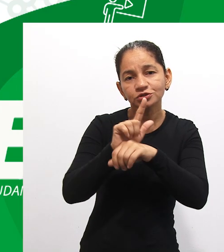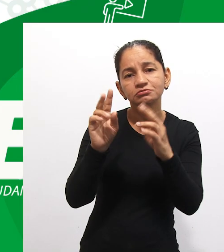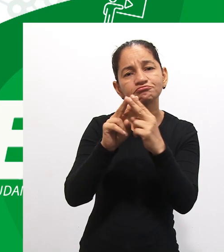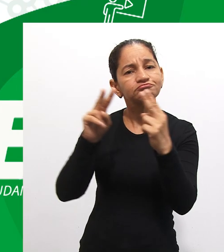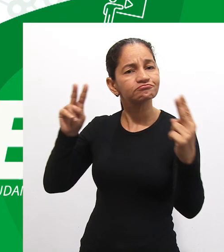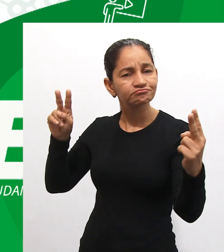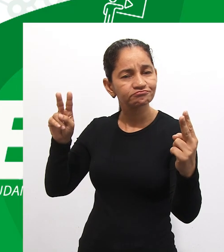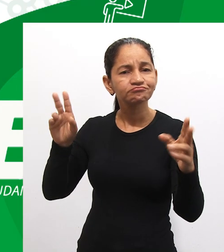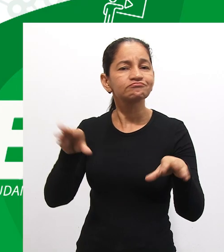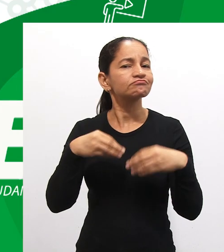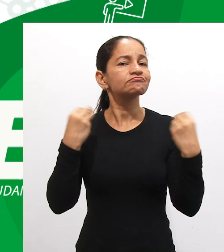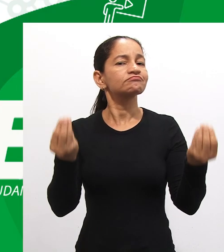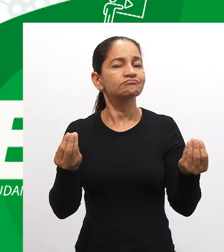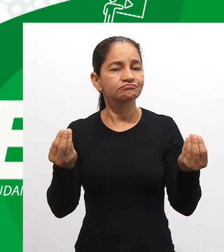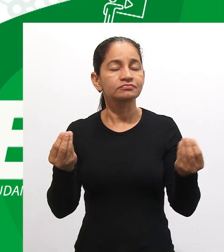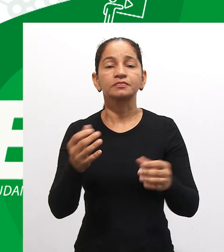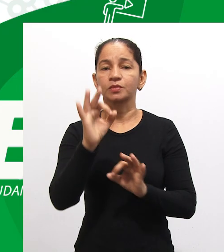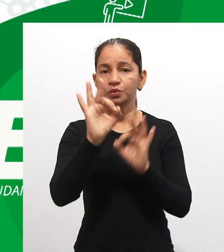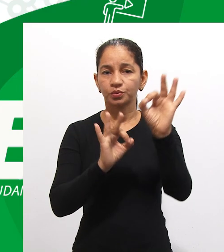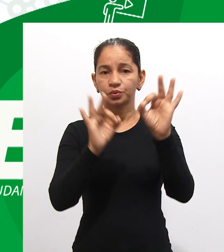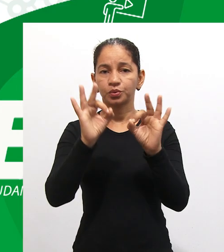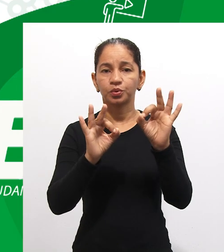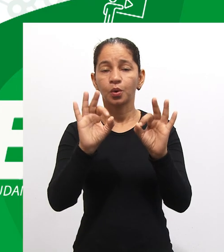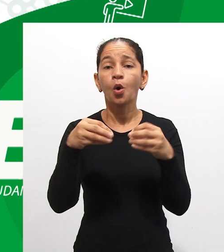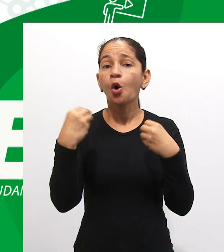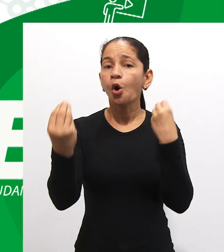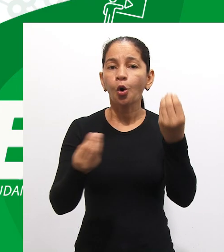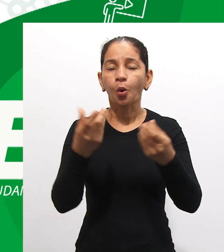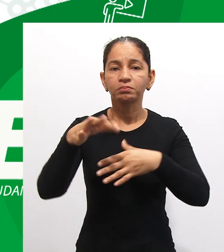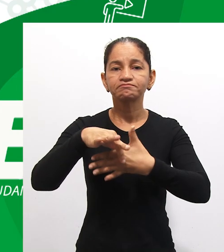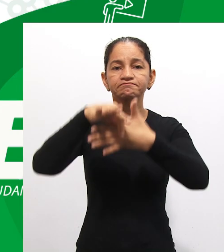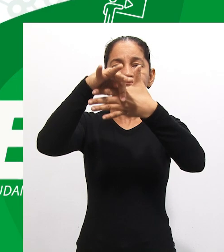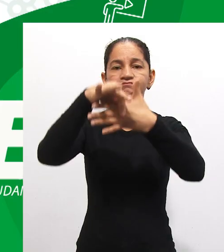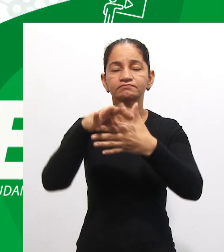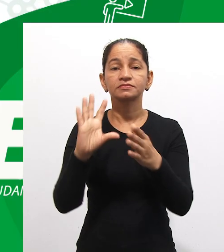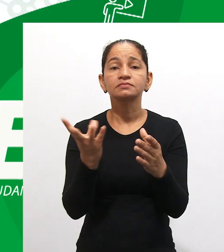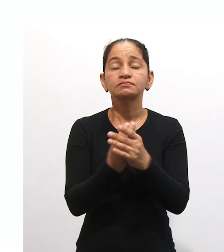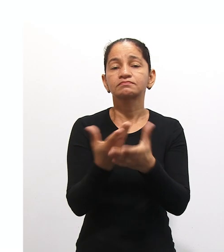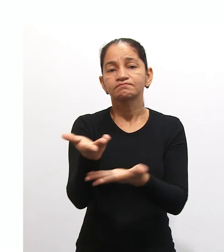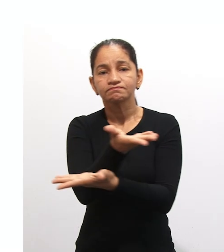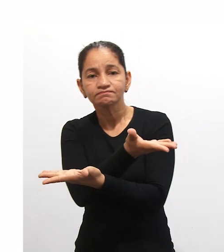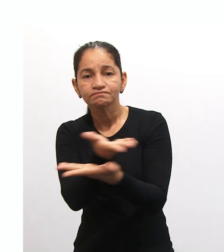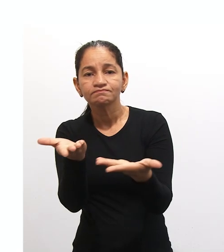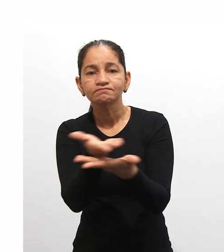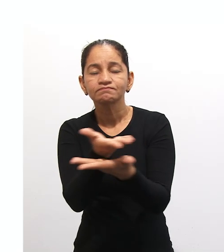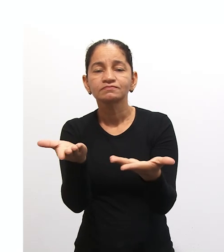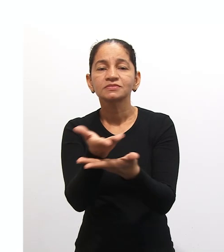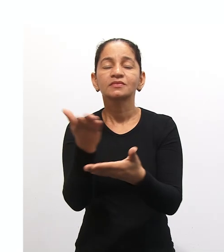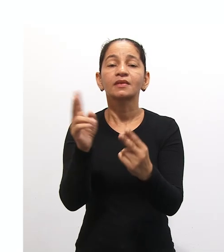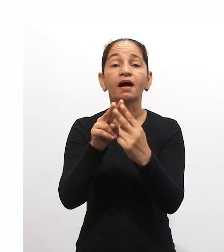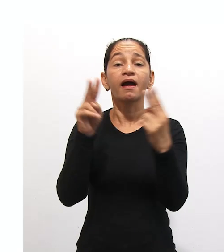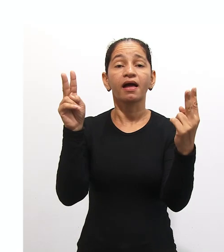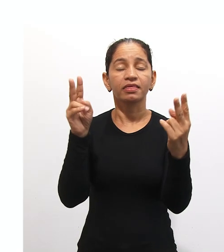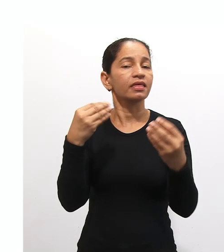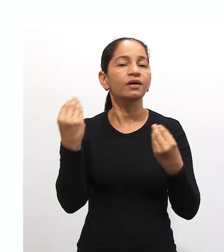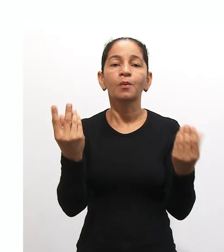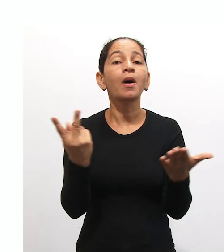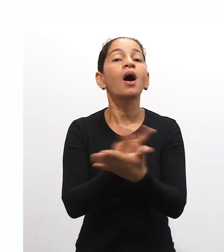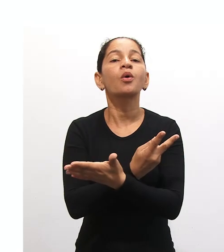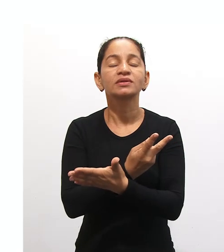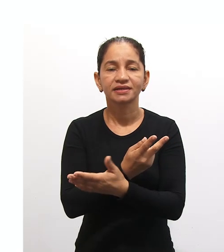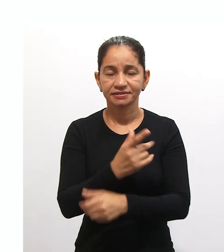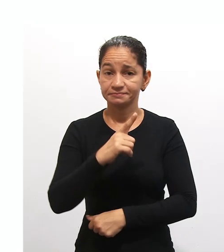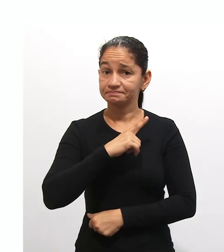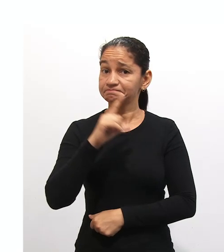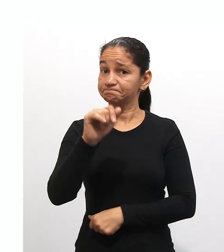Vamos falar hoje sobre a cultura organizacional, liderança e interação na EAD. A estrutura